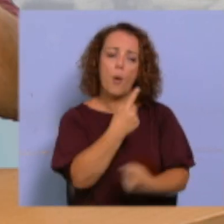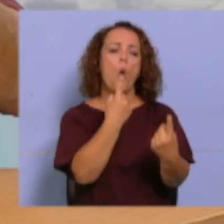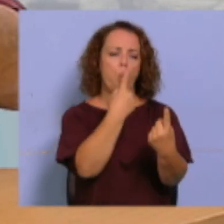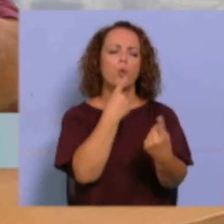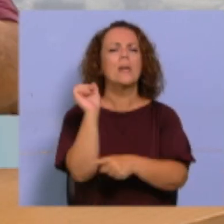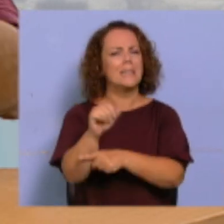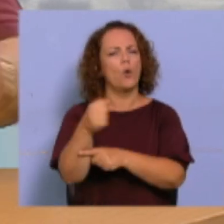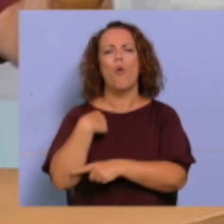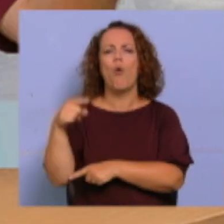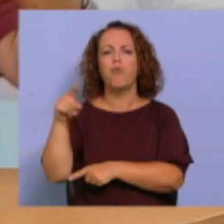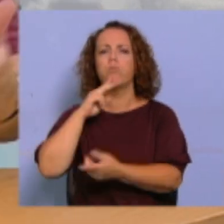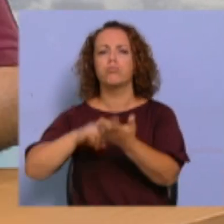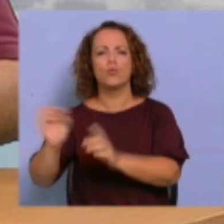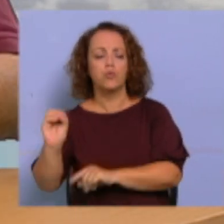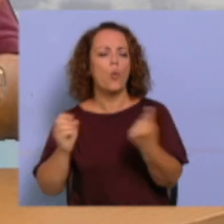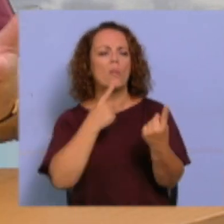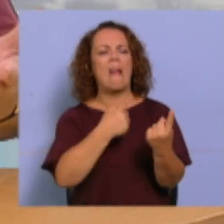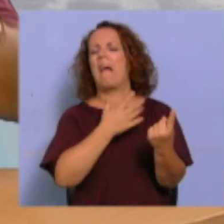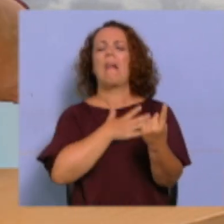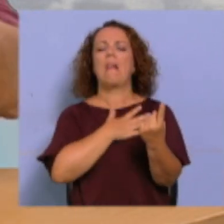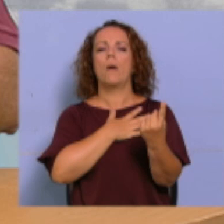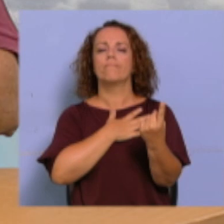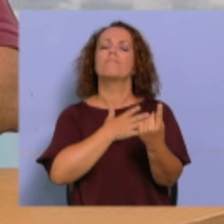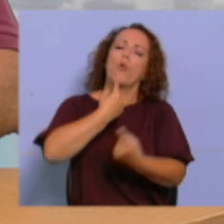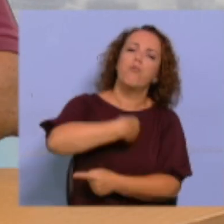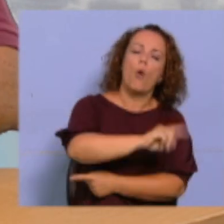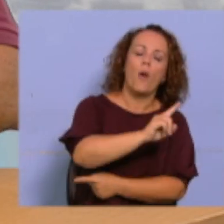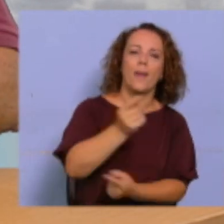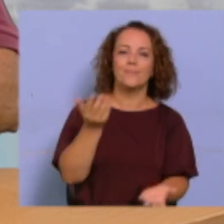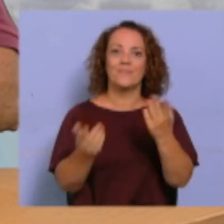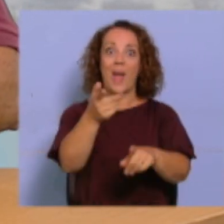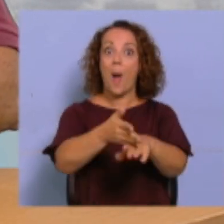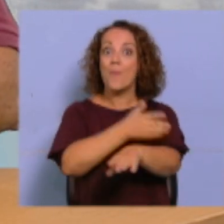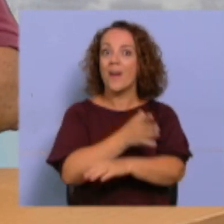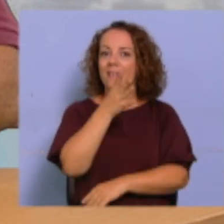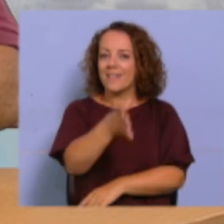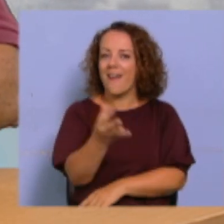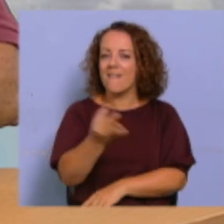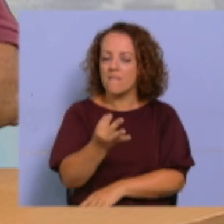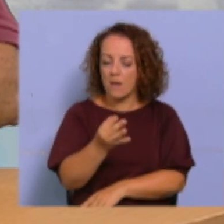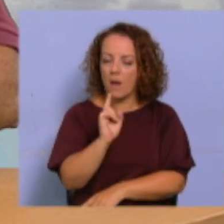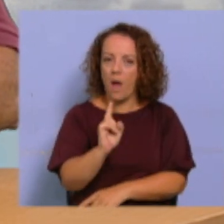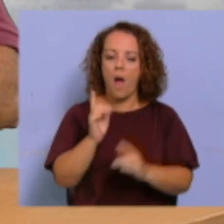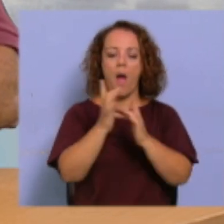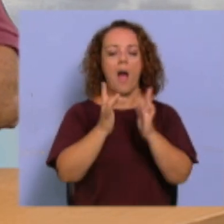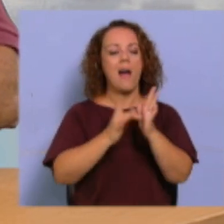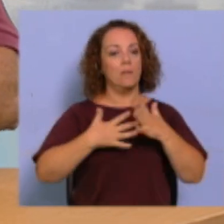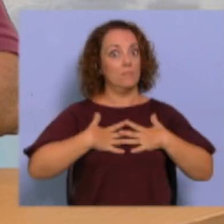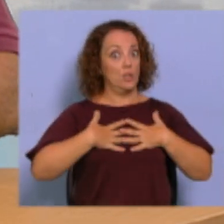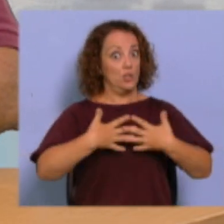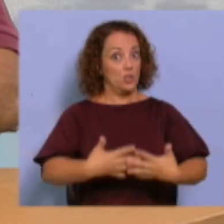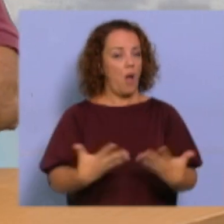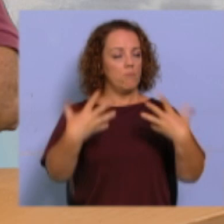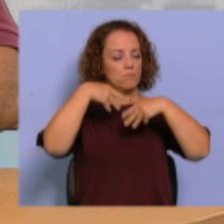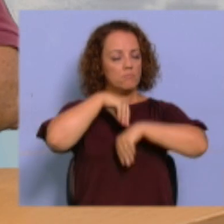o outro diz que não vai, mas vai. Lá está, isto tem a ver com a tal coisa que dizíamos há bocado. O cristianismo não é uma coisa de boca, não, é uma coisa